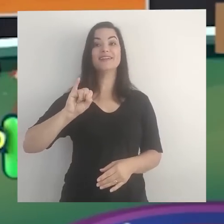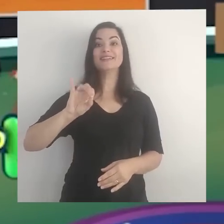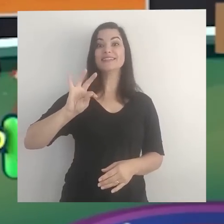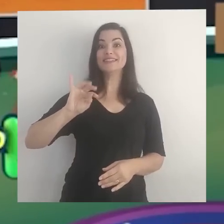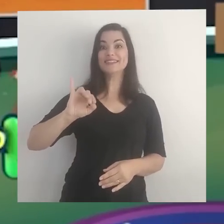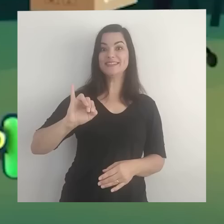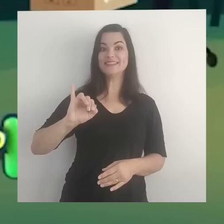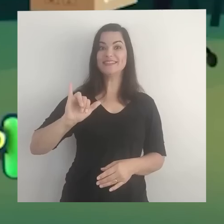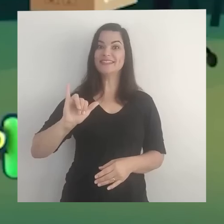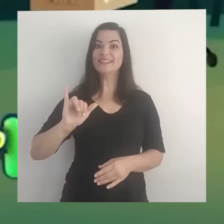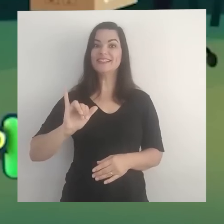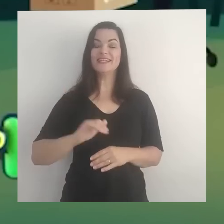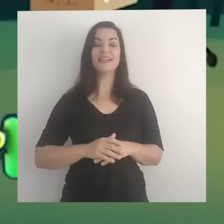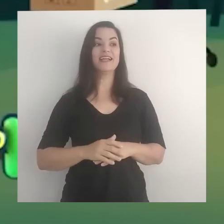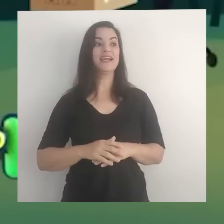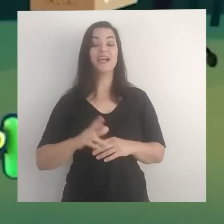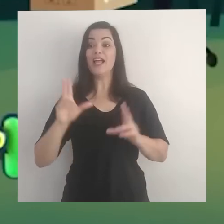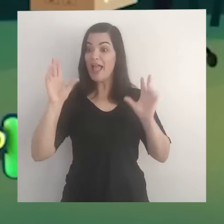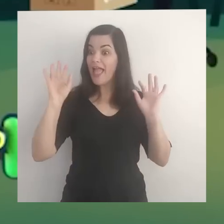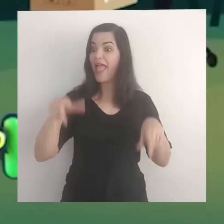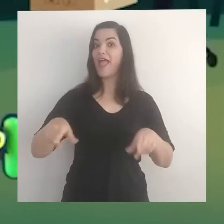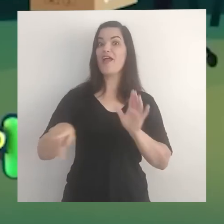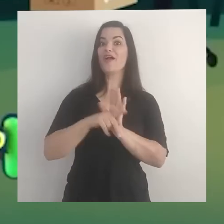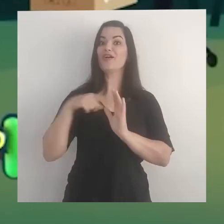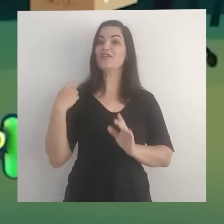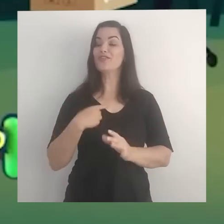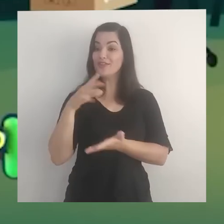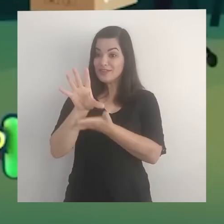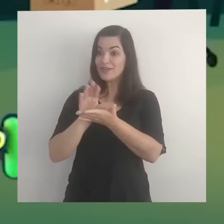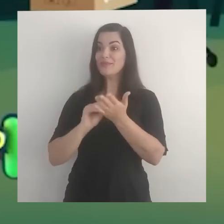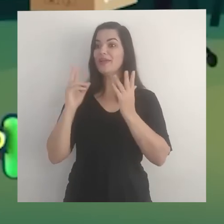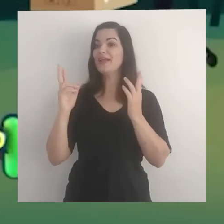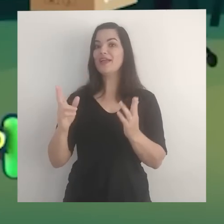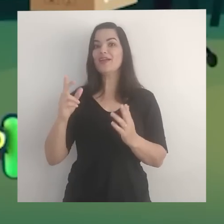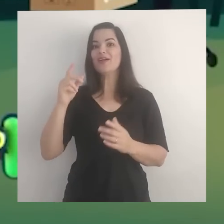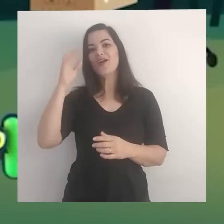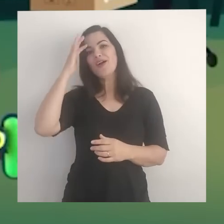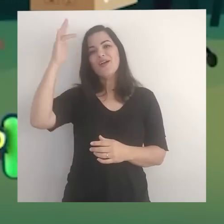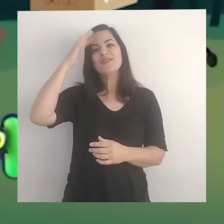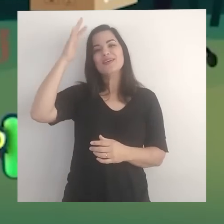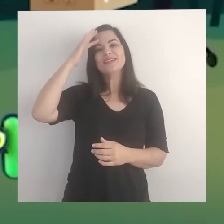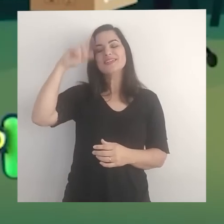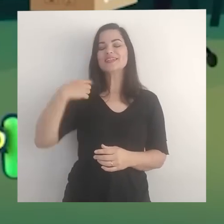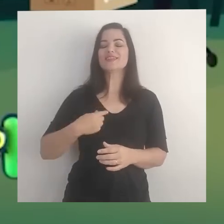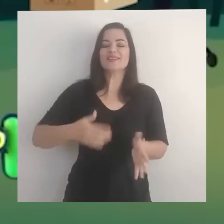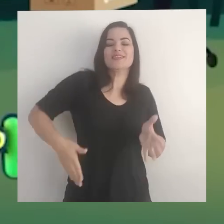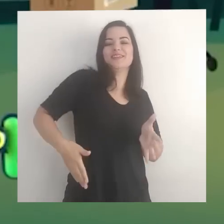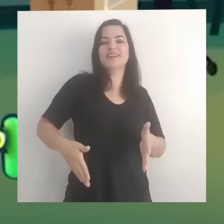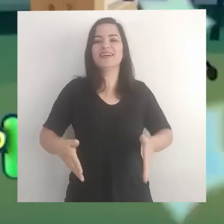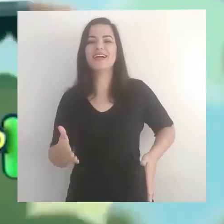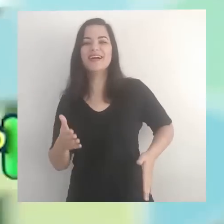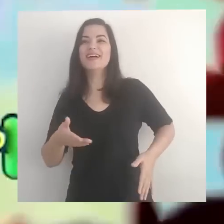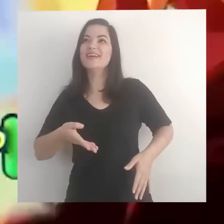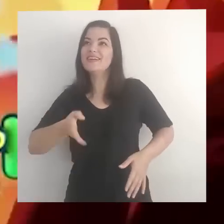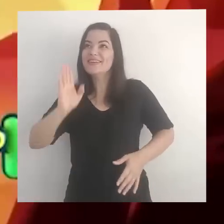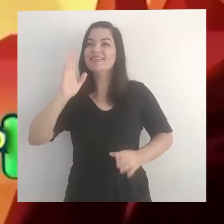missão a Marte. Legal! Vamos procurar os peixes marcianos.